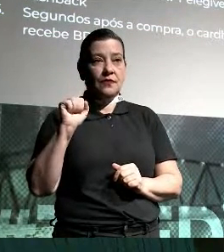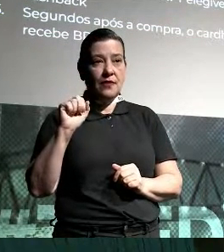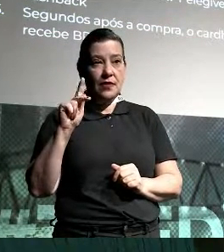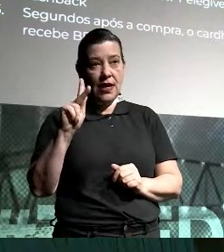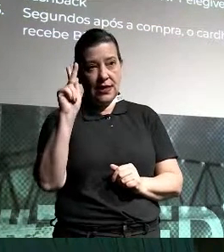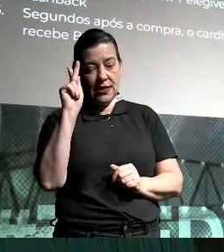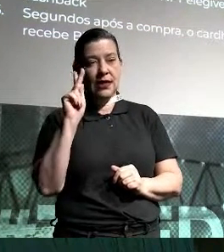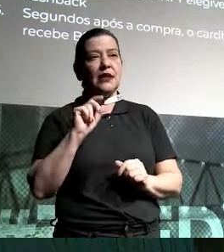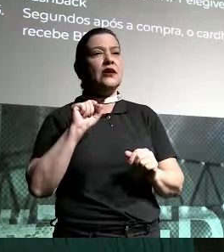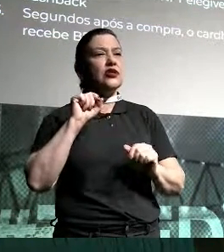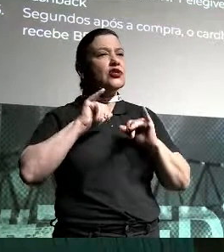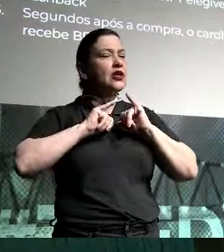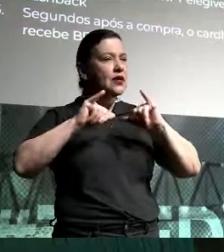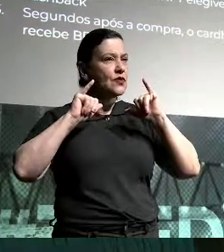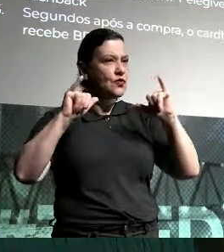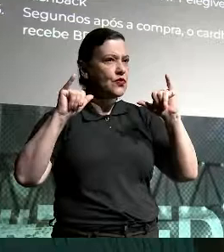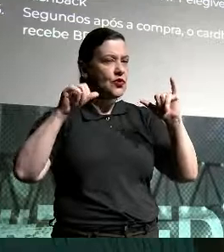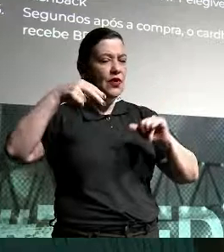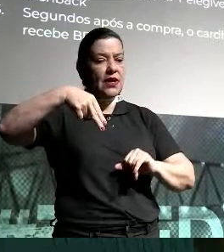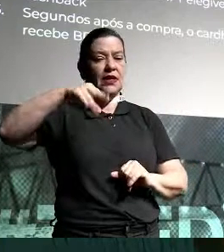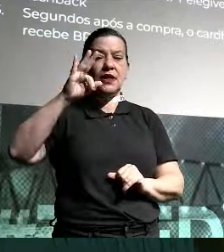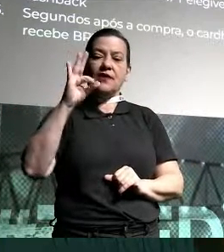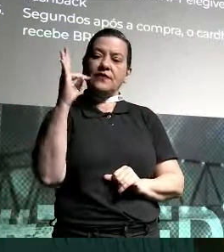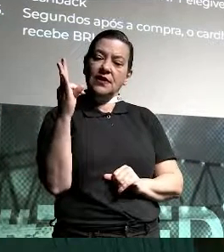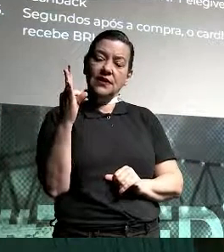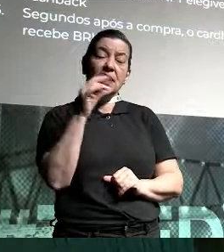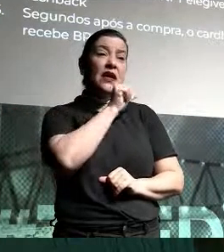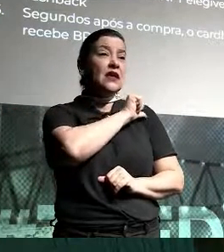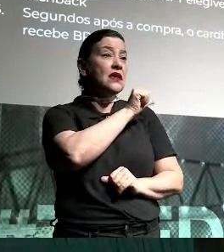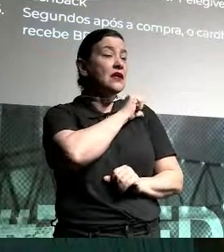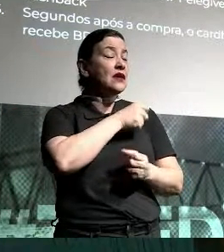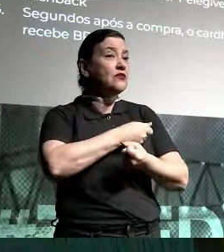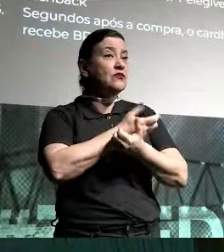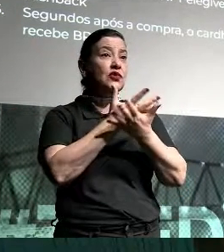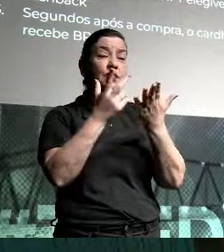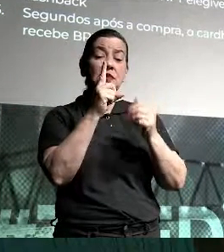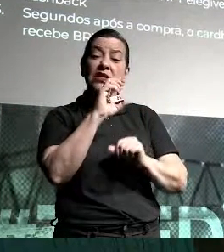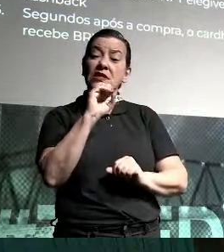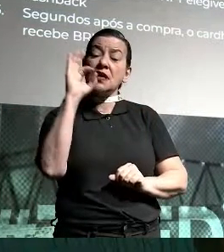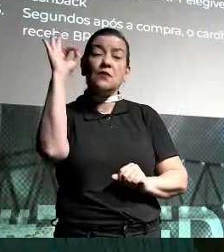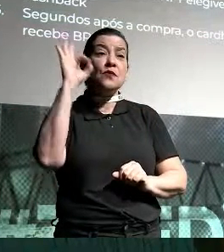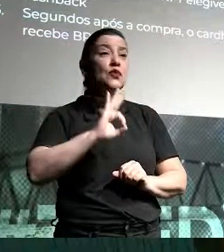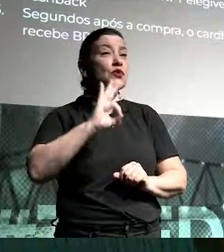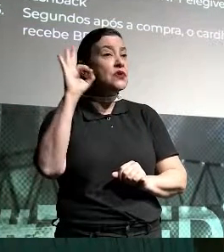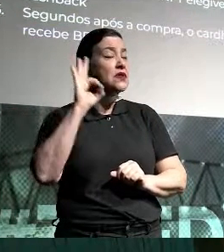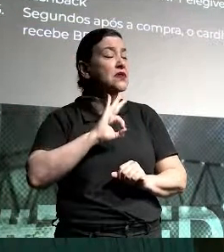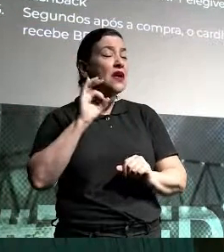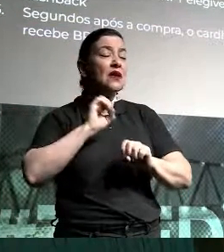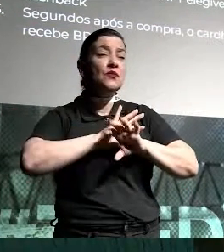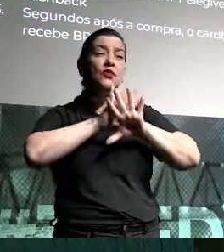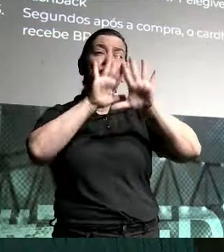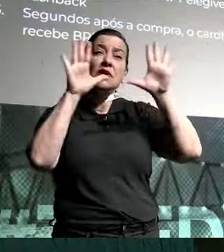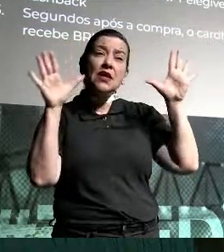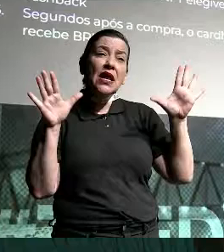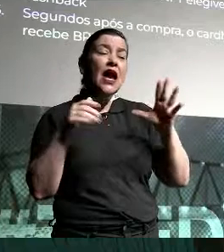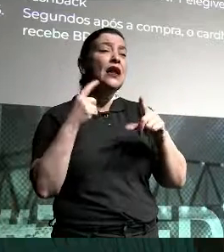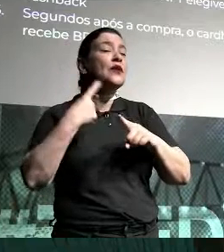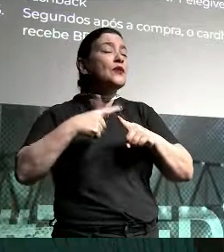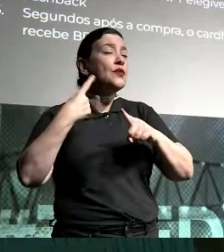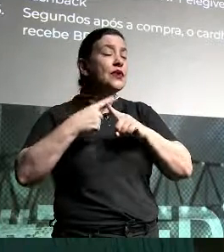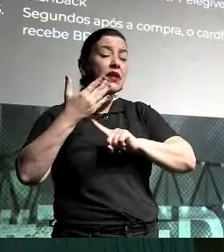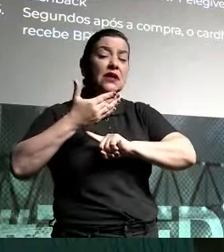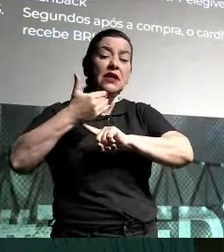Rio, a gente chegou a distribuir mais 100% de cashback, e tudo isso muito transparente, porque as tecnologias que a gente